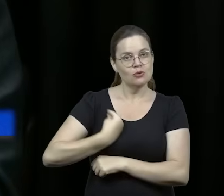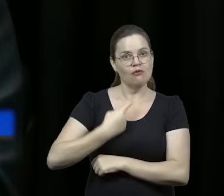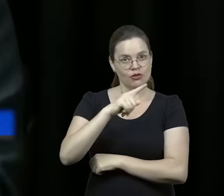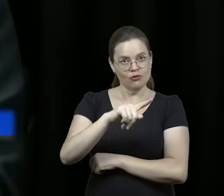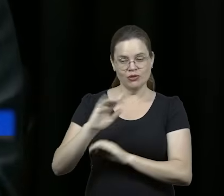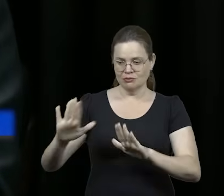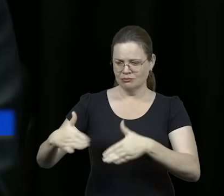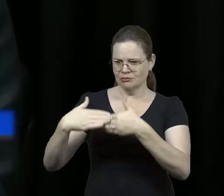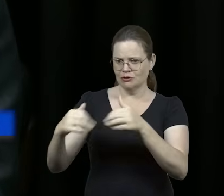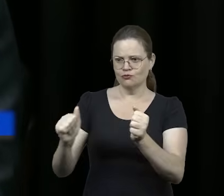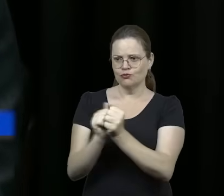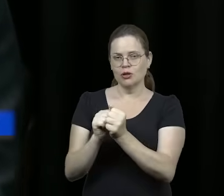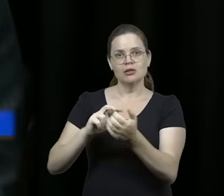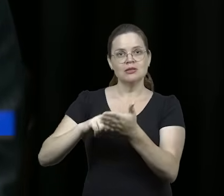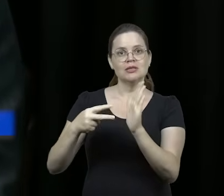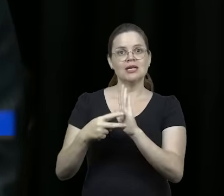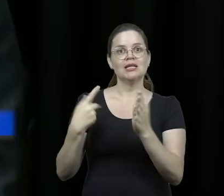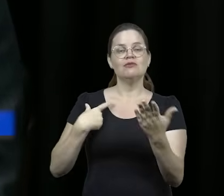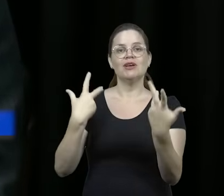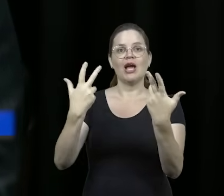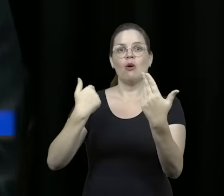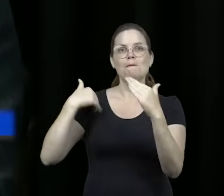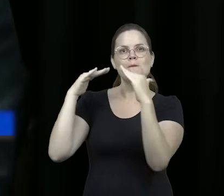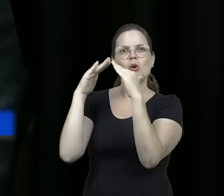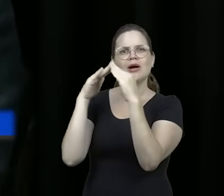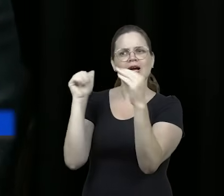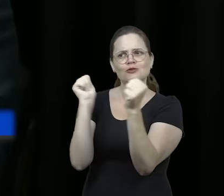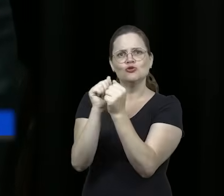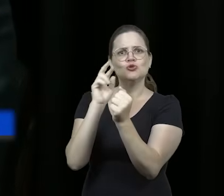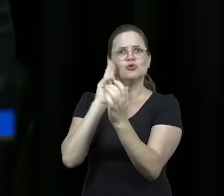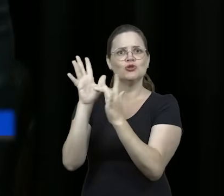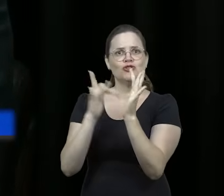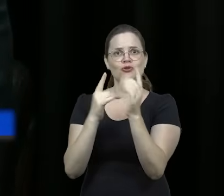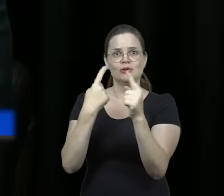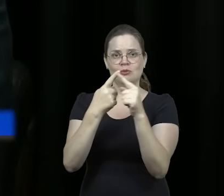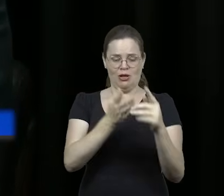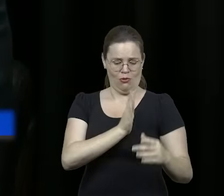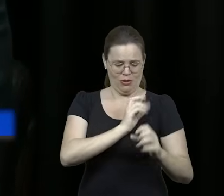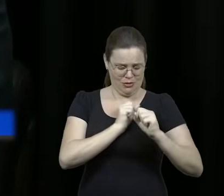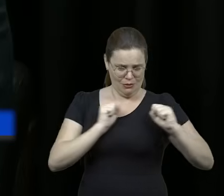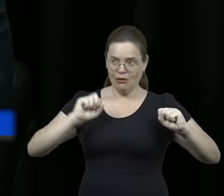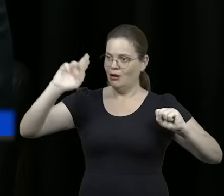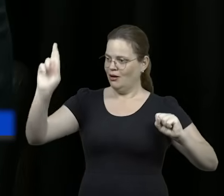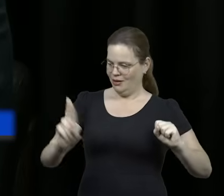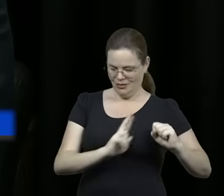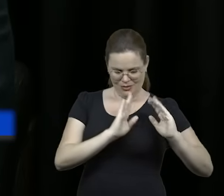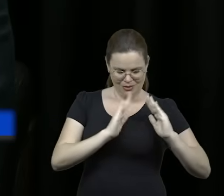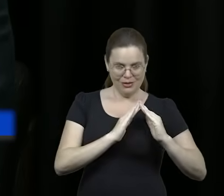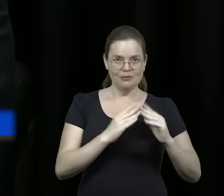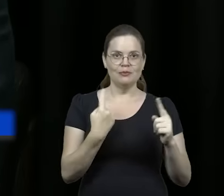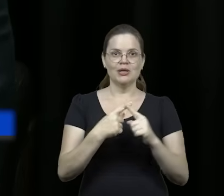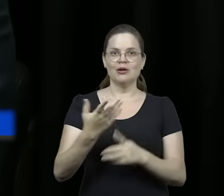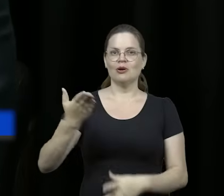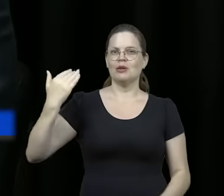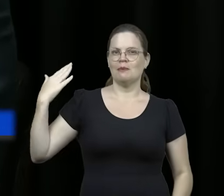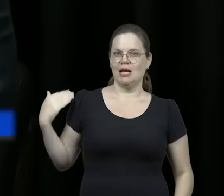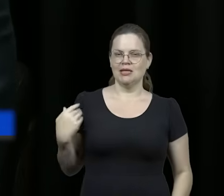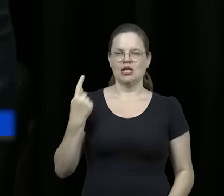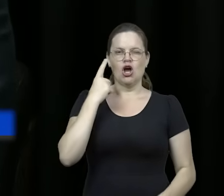Você está habitando. Então, o Senhor, quando revela o tabernáculo no deserto, pastor